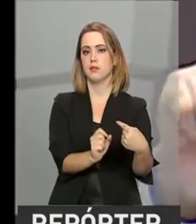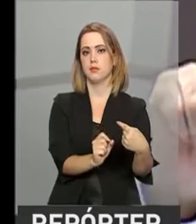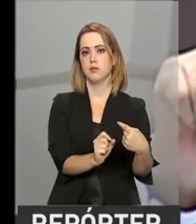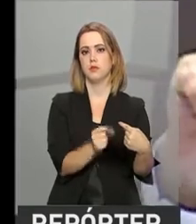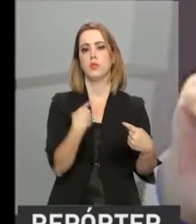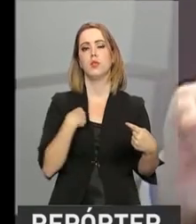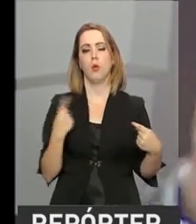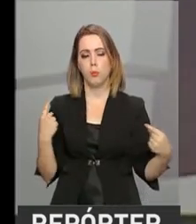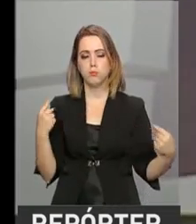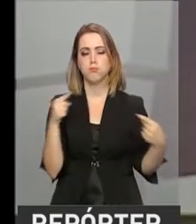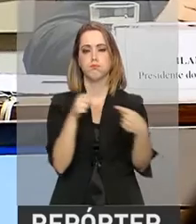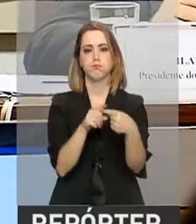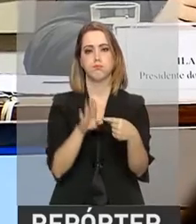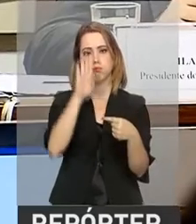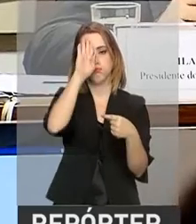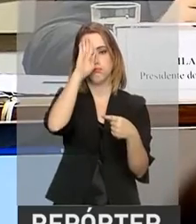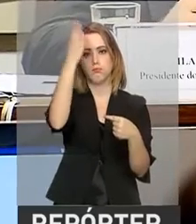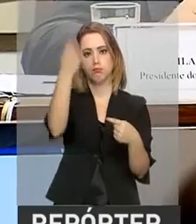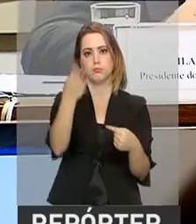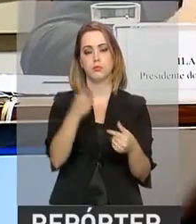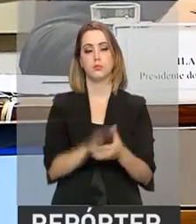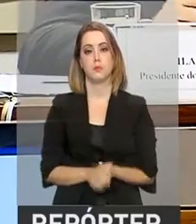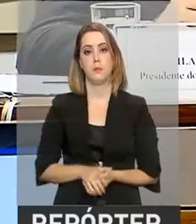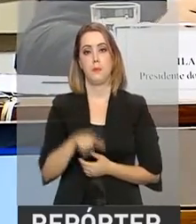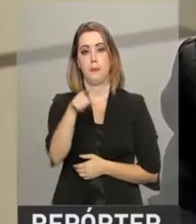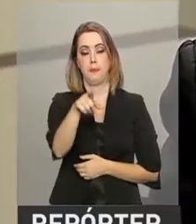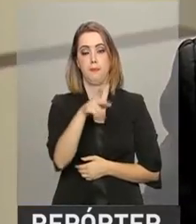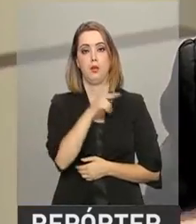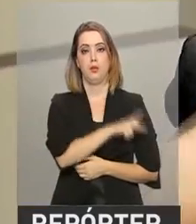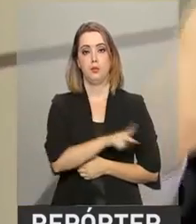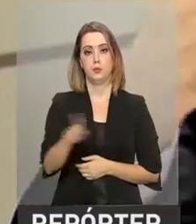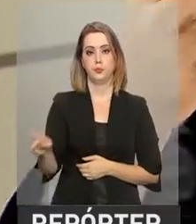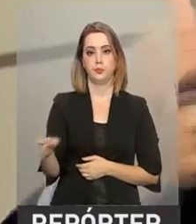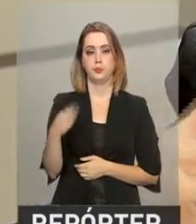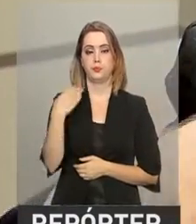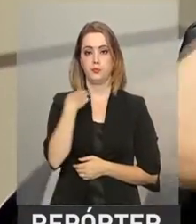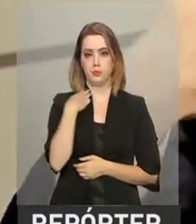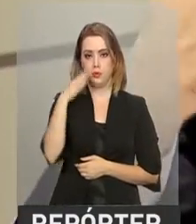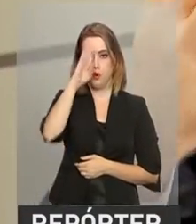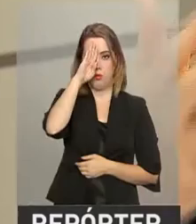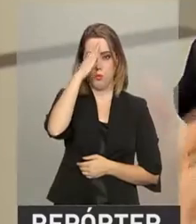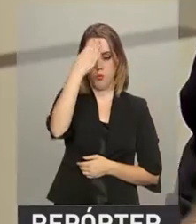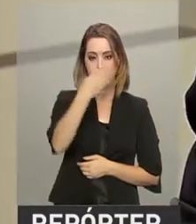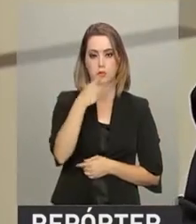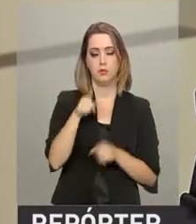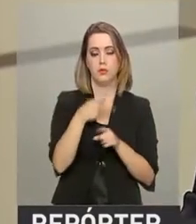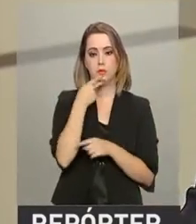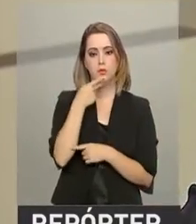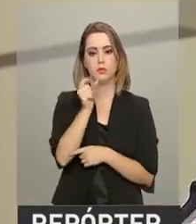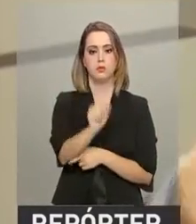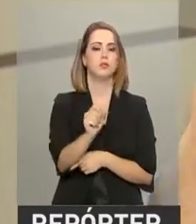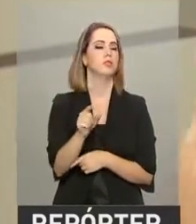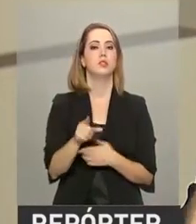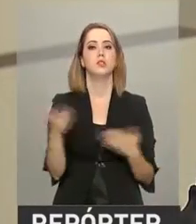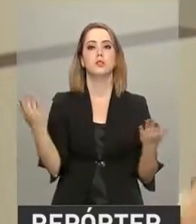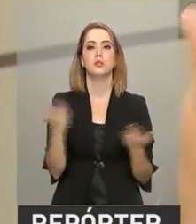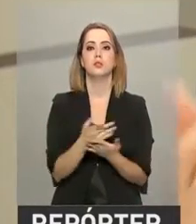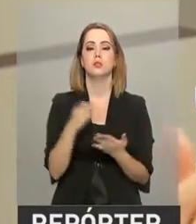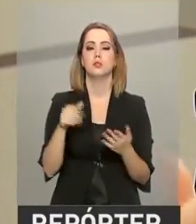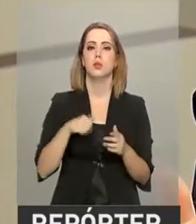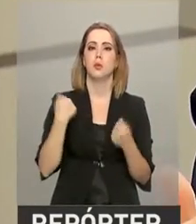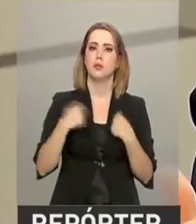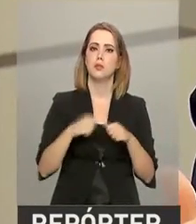seu objetivo principal o presidente do banco central também falou aos senadores que o momento favorável da economia mundial deve ser